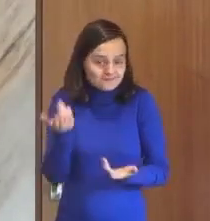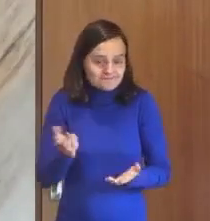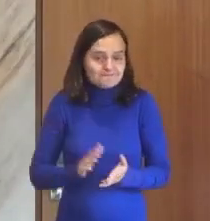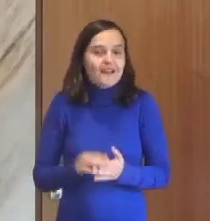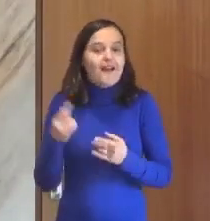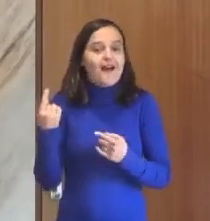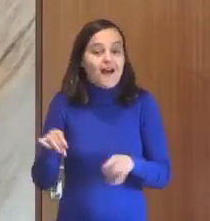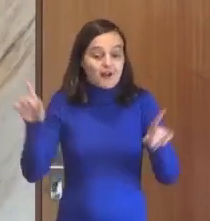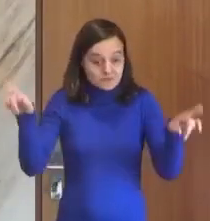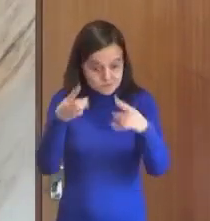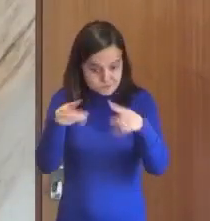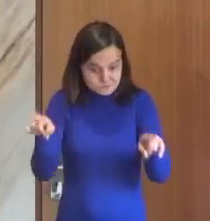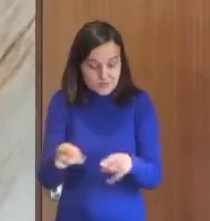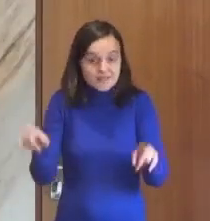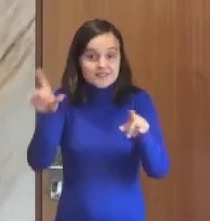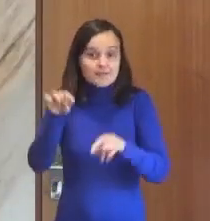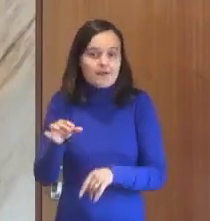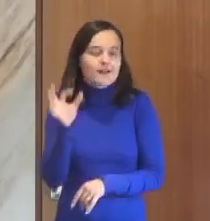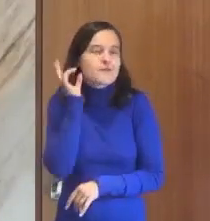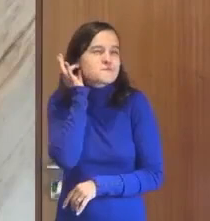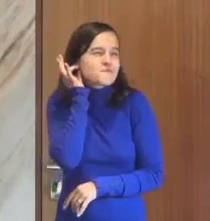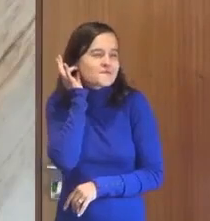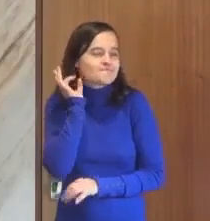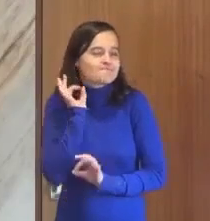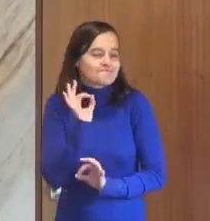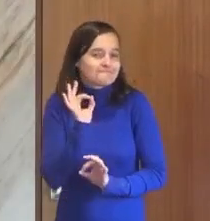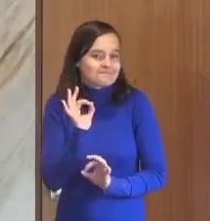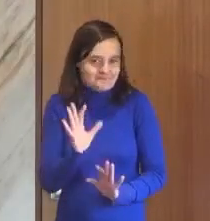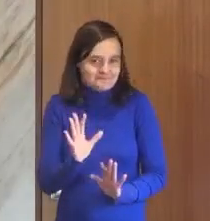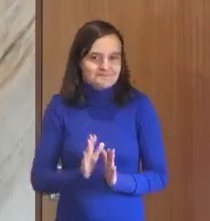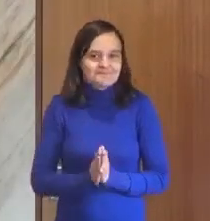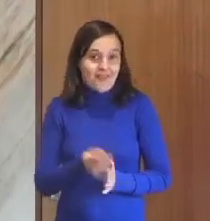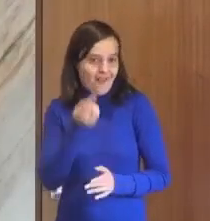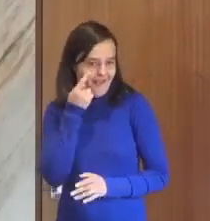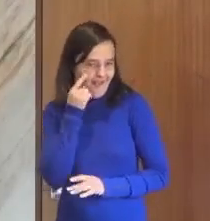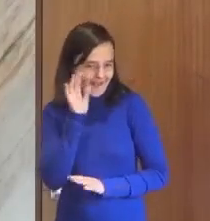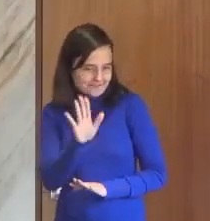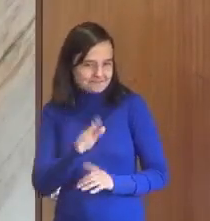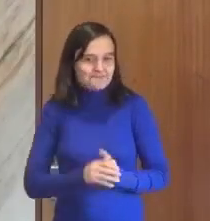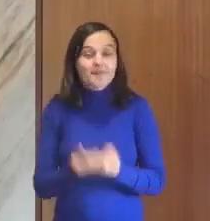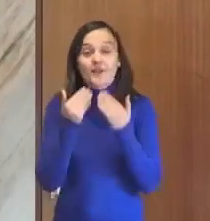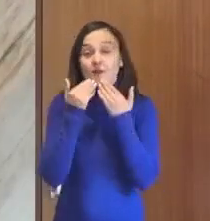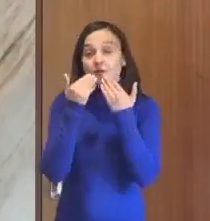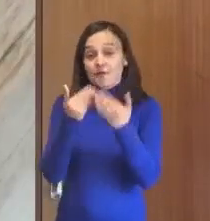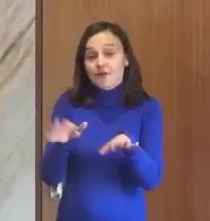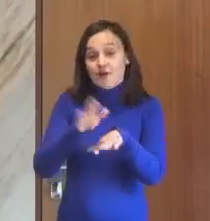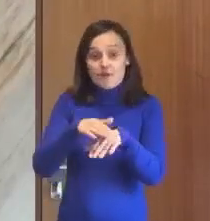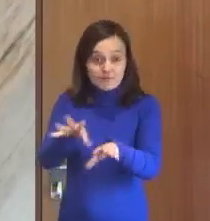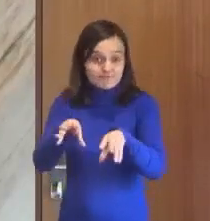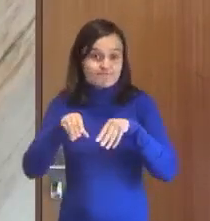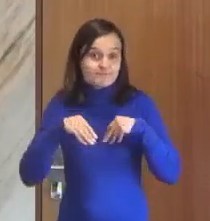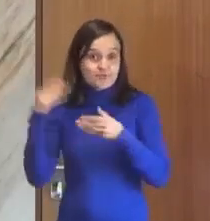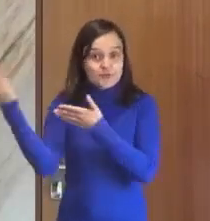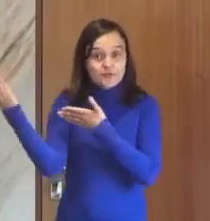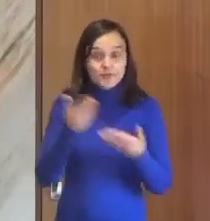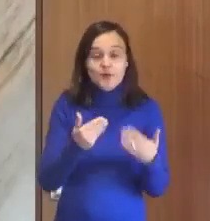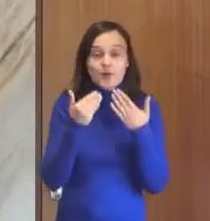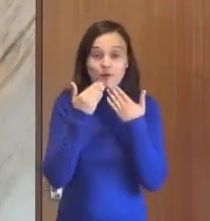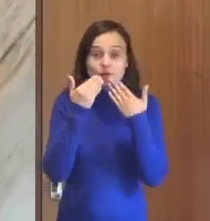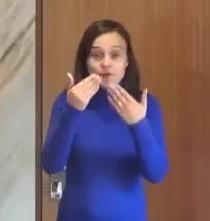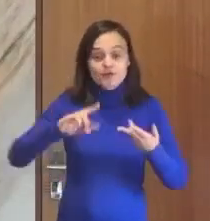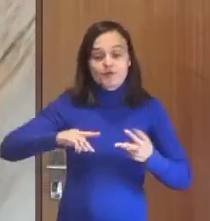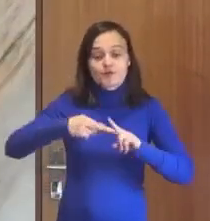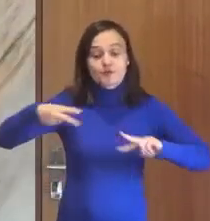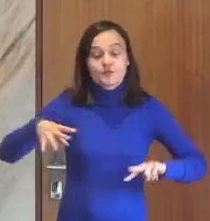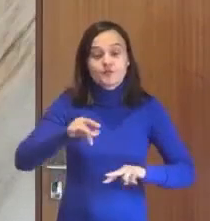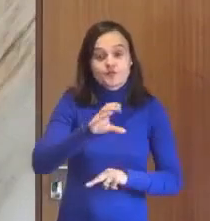um concerto que também é daqui, portanto não percam. Obrigada por terem aceito o nosso convite, obrigada ao município de Oliveira